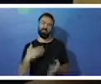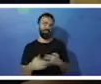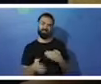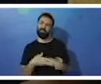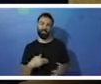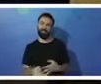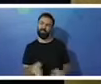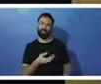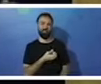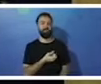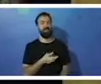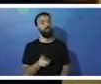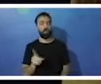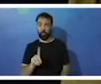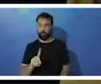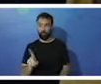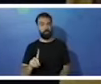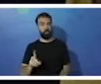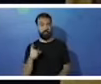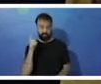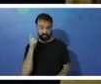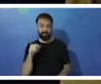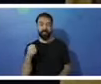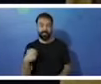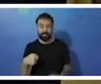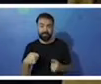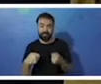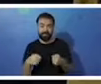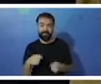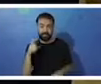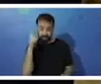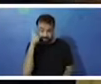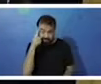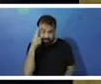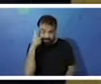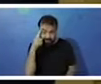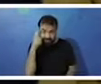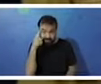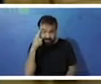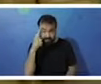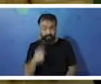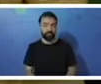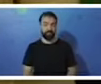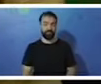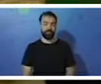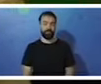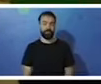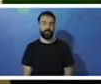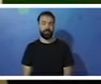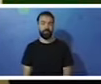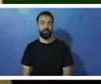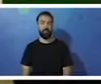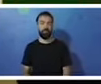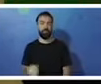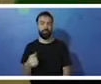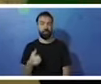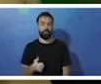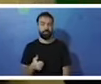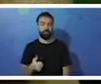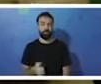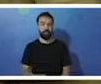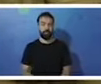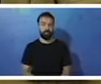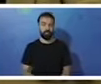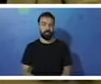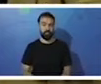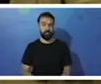Na matemática, nós precisamos pensar matematicamente sempre. Então, vamos lá. 1.